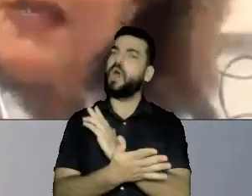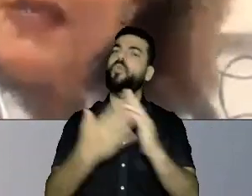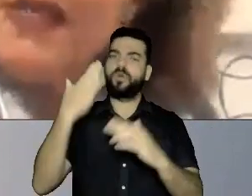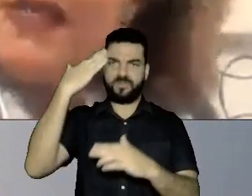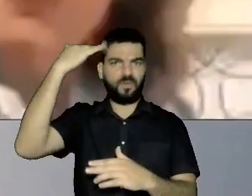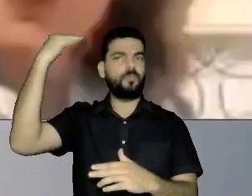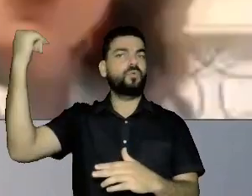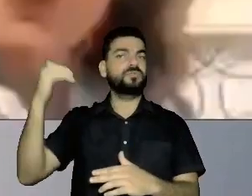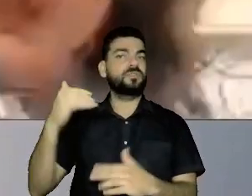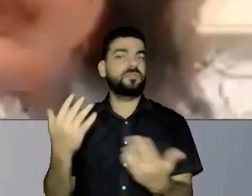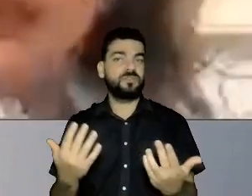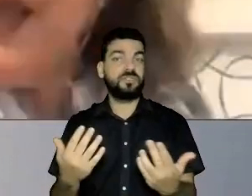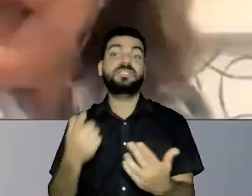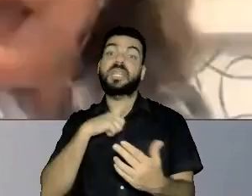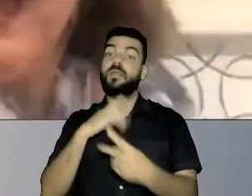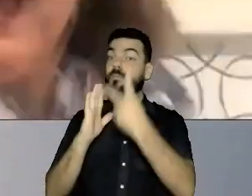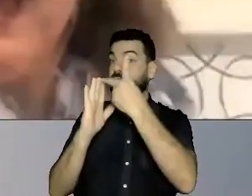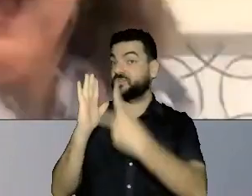que resgatam